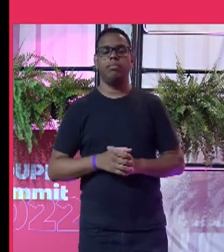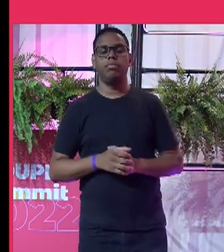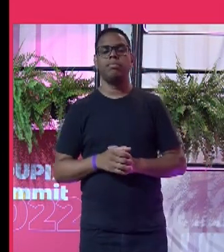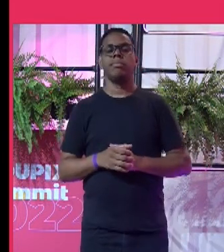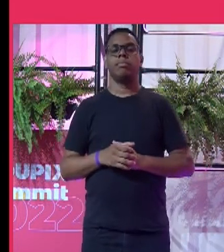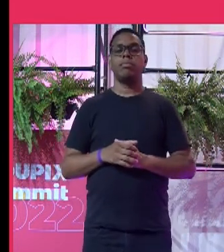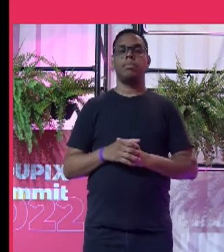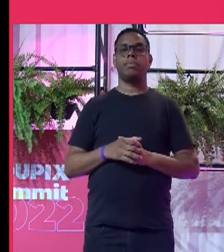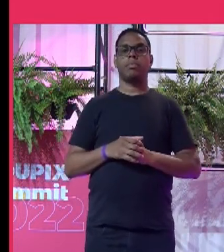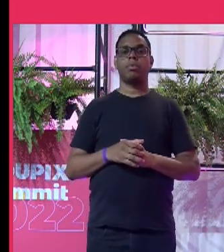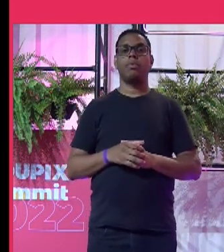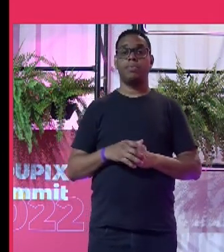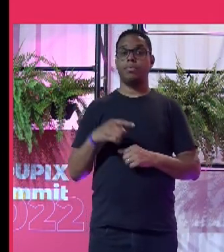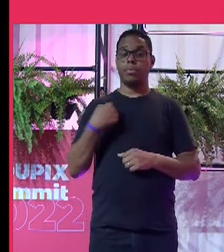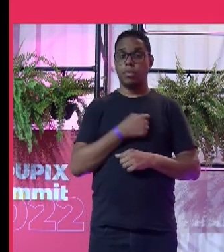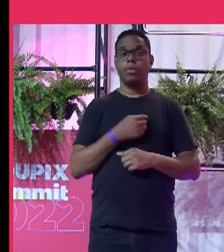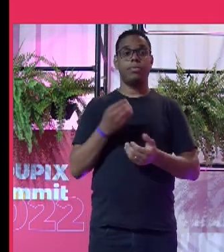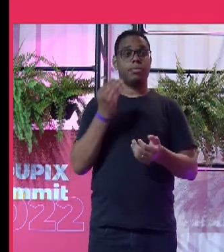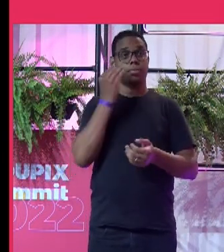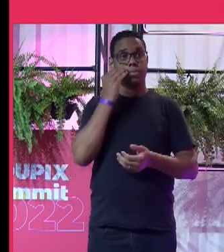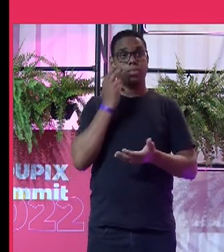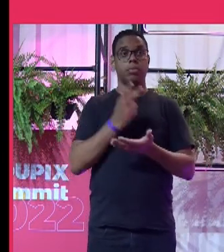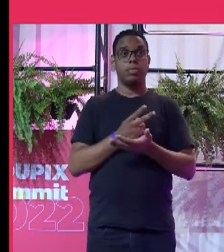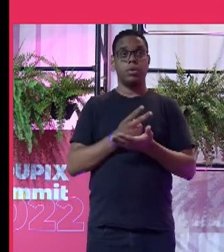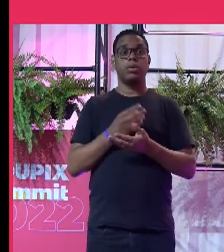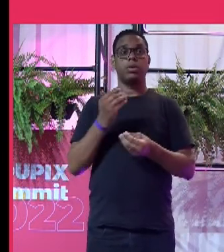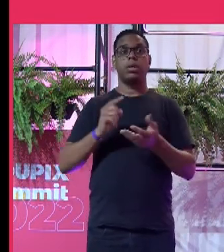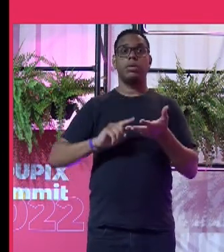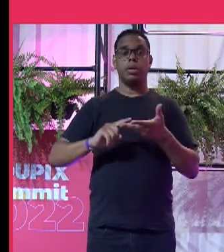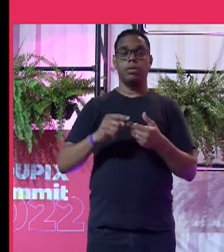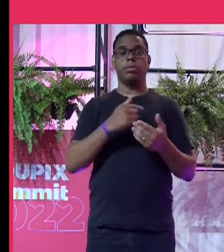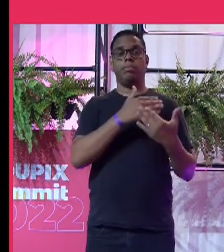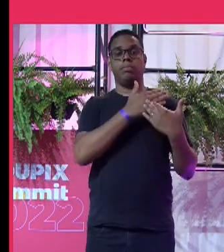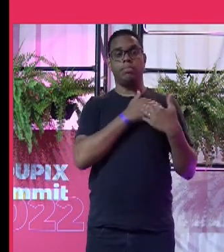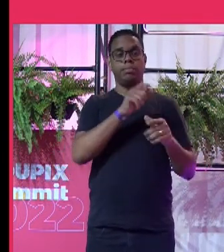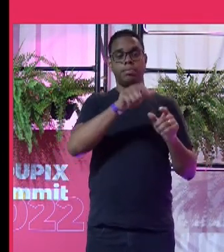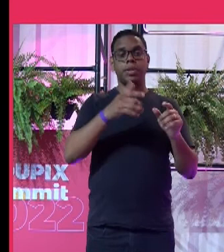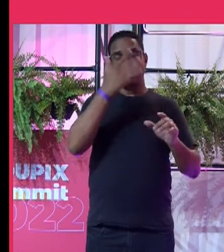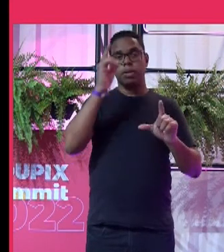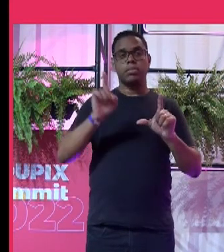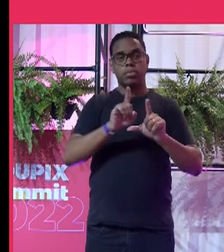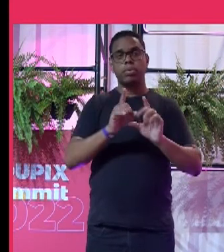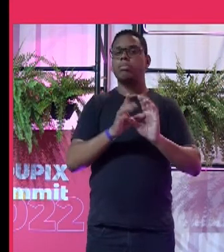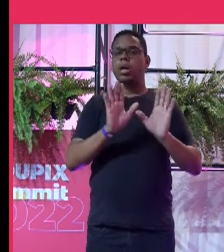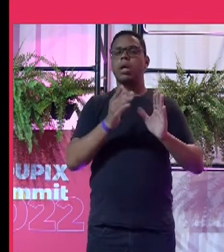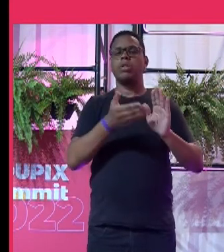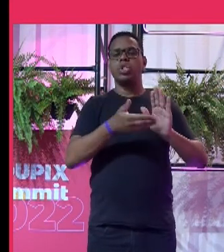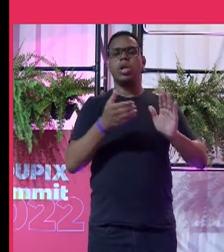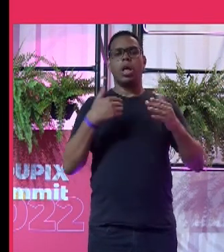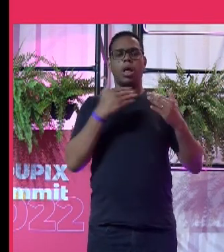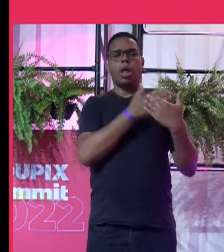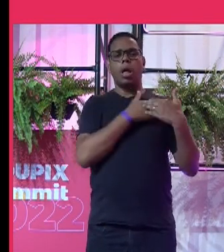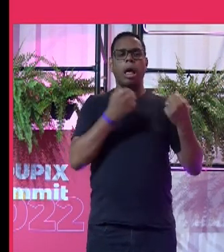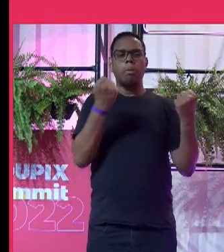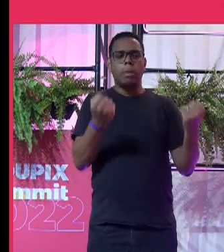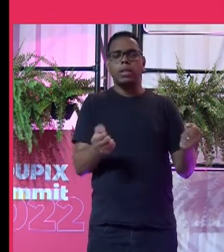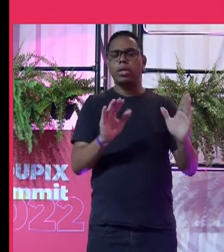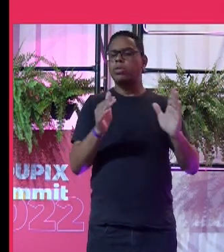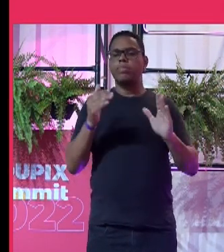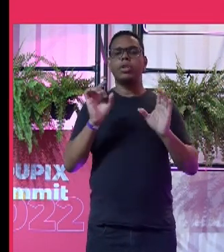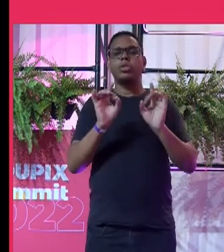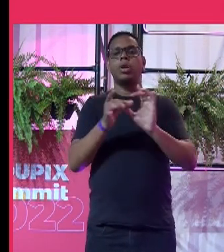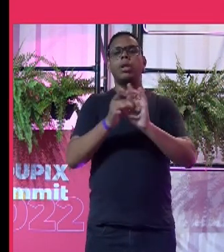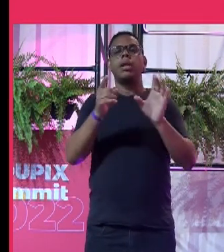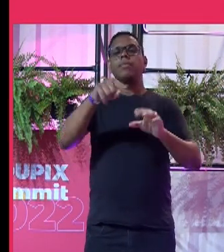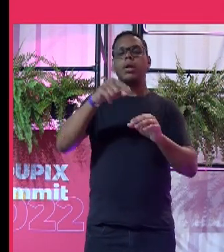falei, a gente procura sempre tirar todas essas responsabilidades e deixar vocês com o mais importante de hoje, que é o